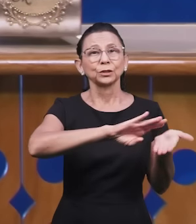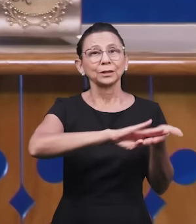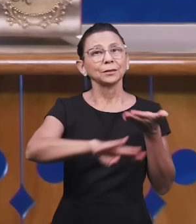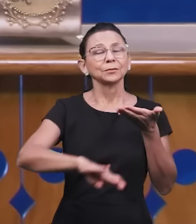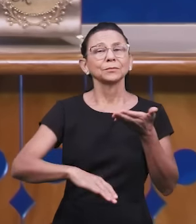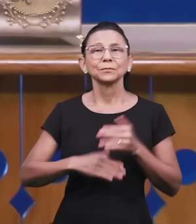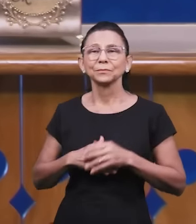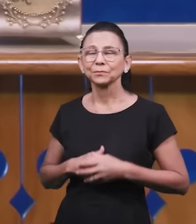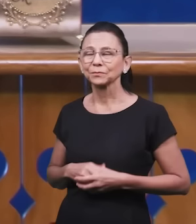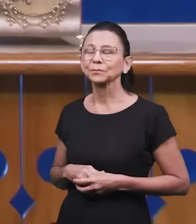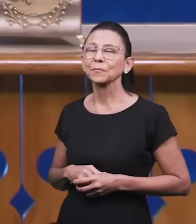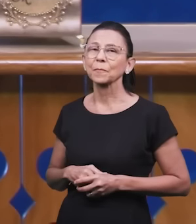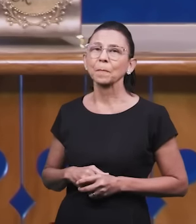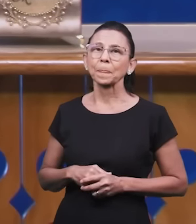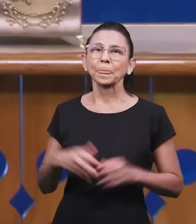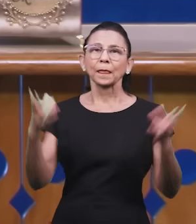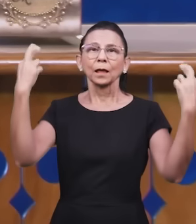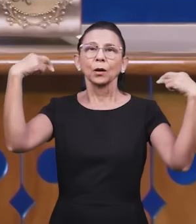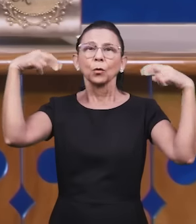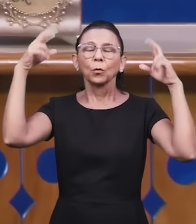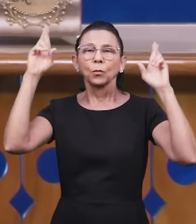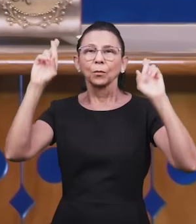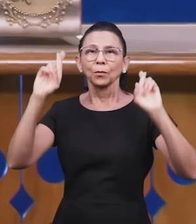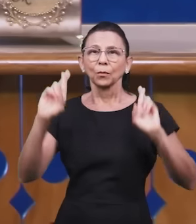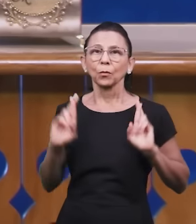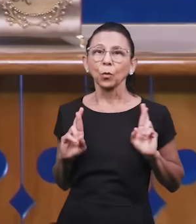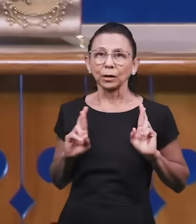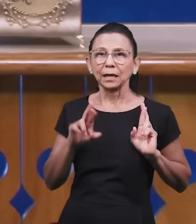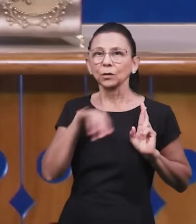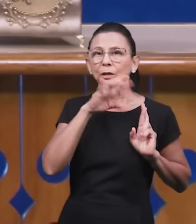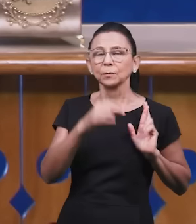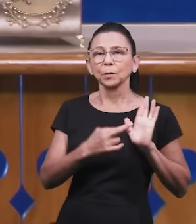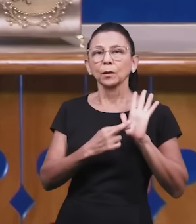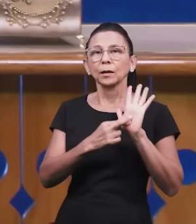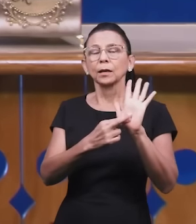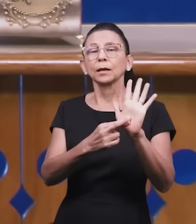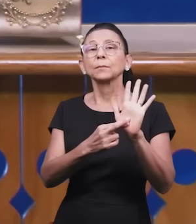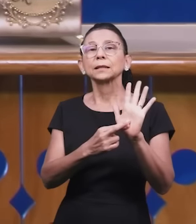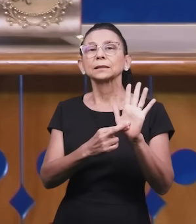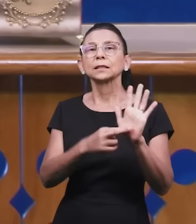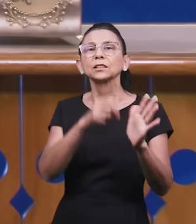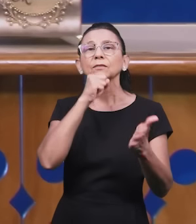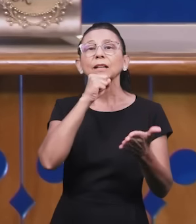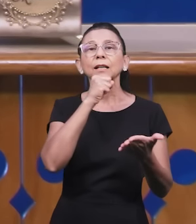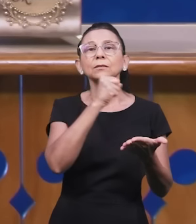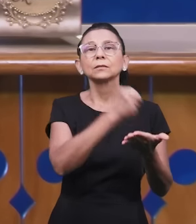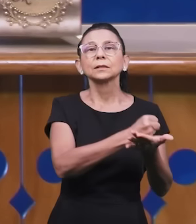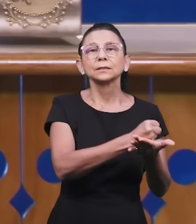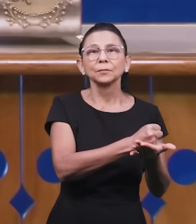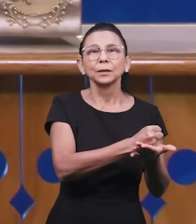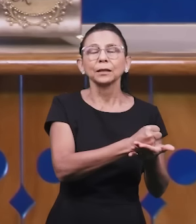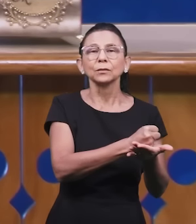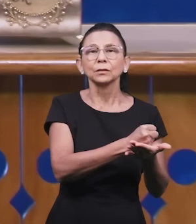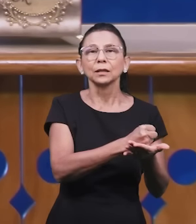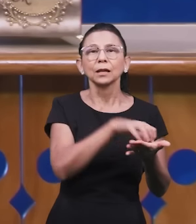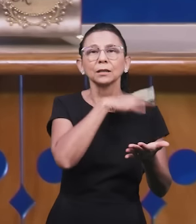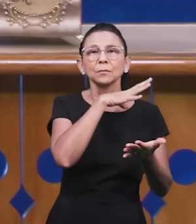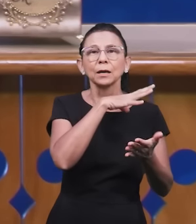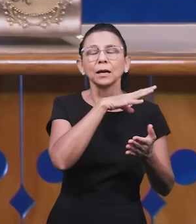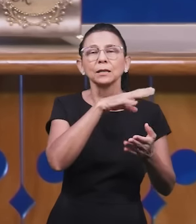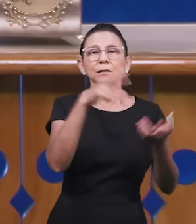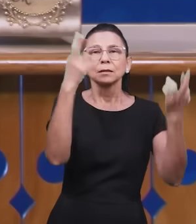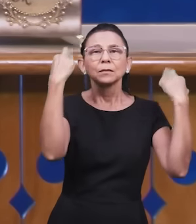haviam sido sacrificados no Velho Testamento para perdão dos pecados, mas agora é diferente. Agora nós temos um